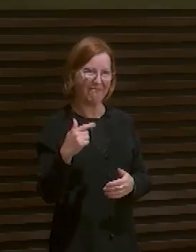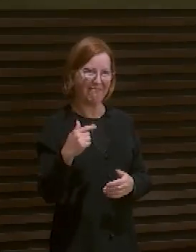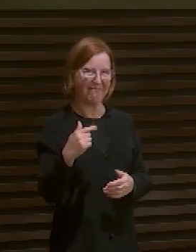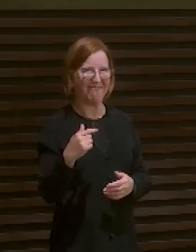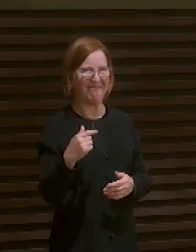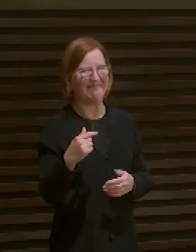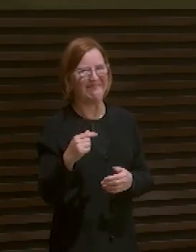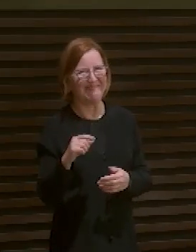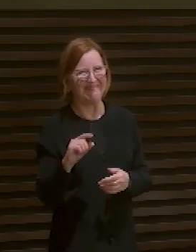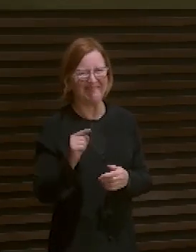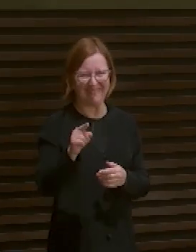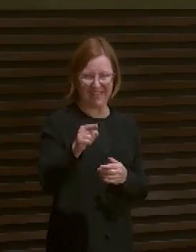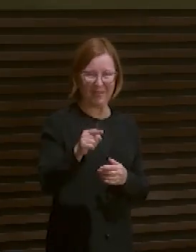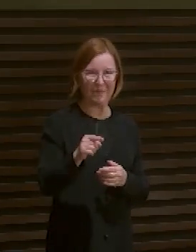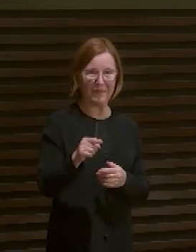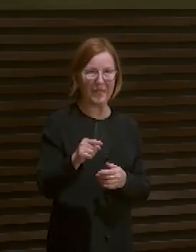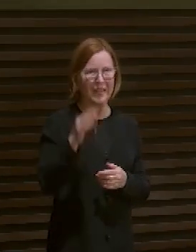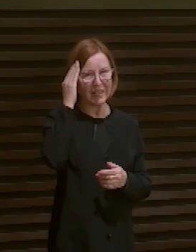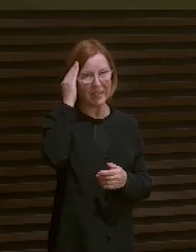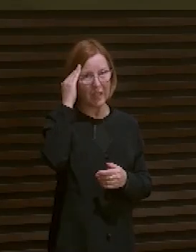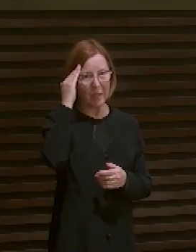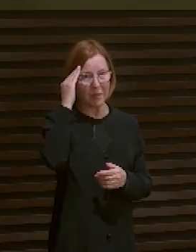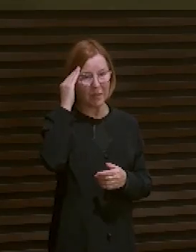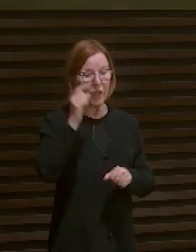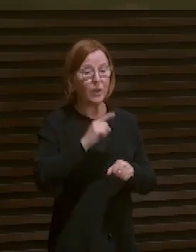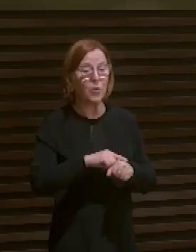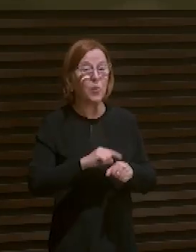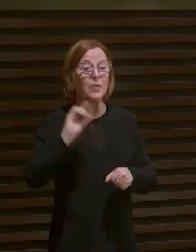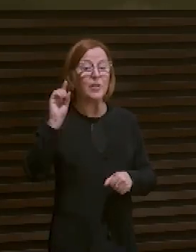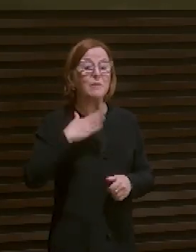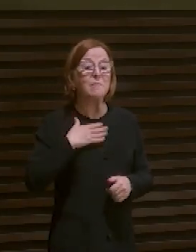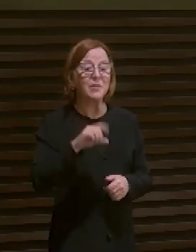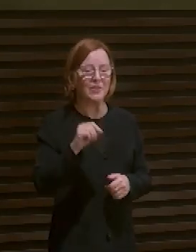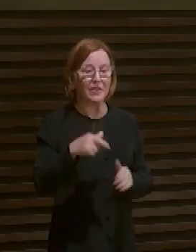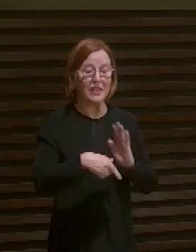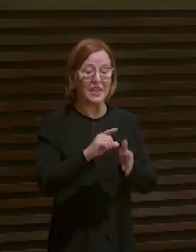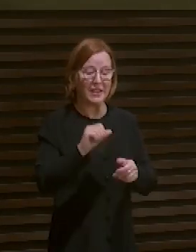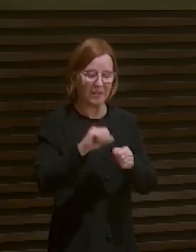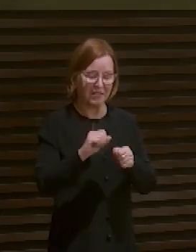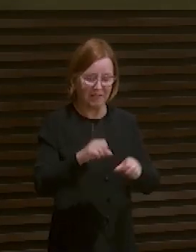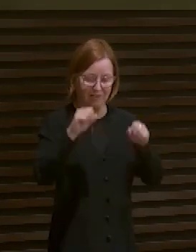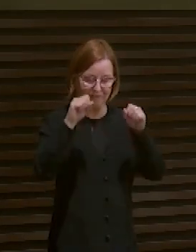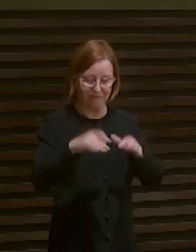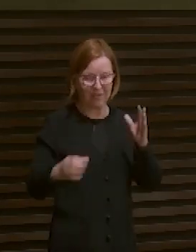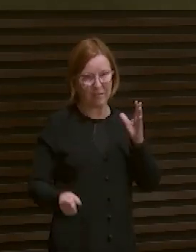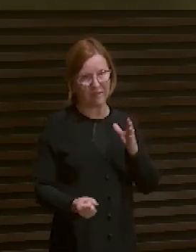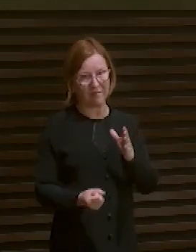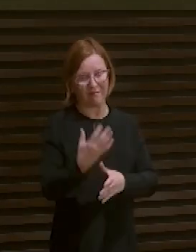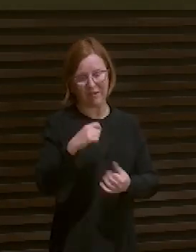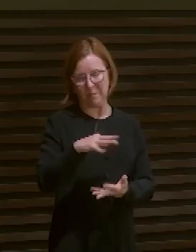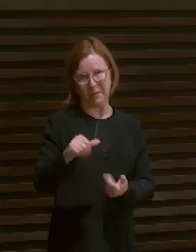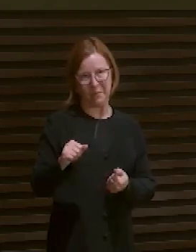me escolheu? Antes da fundação do mundo. Não só na presciência e na onisciência, mas